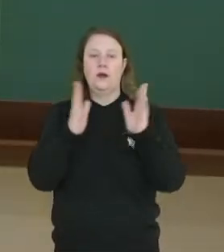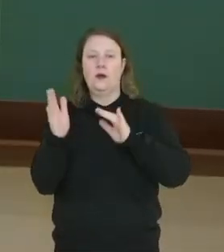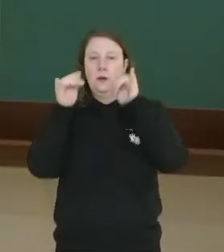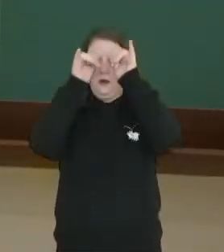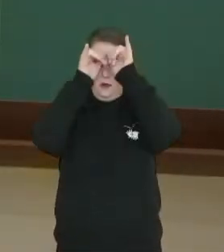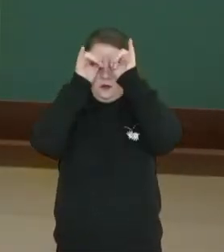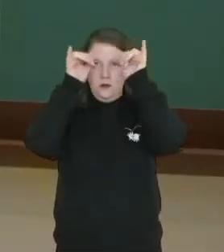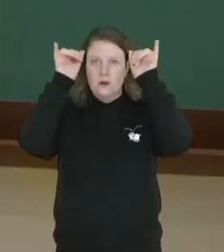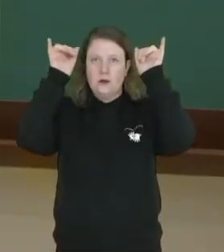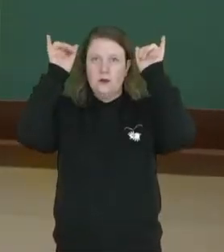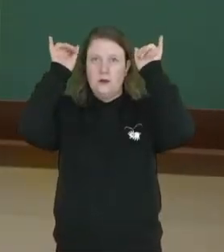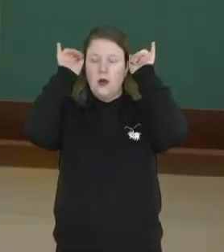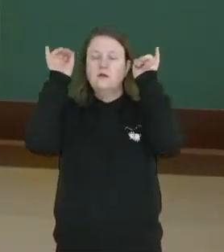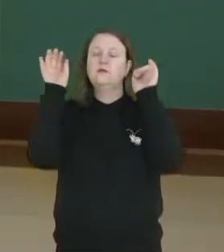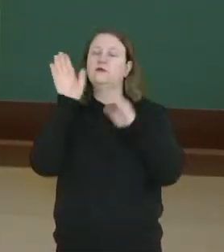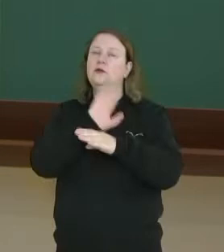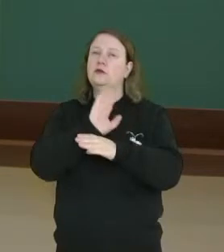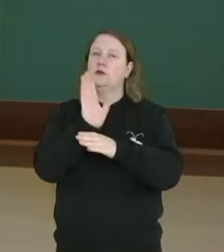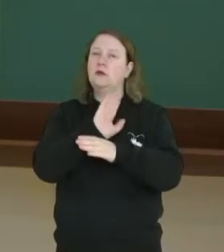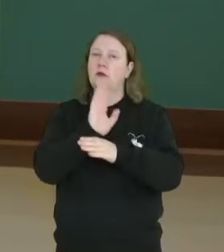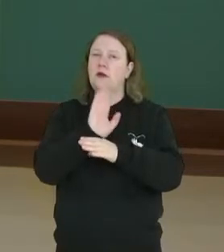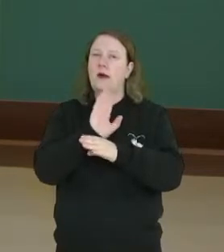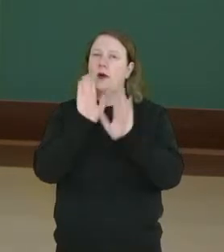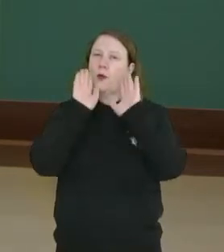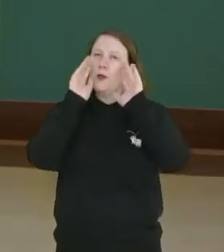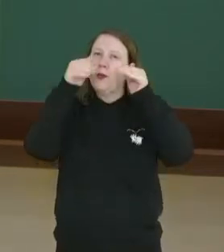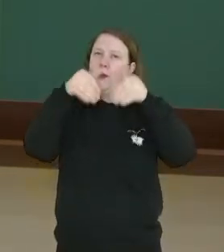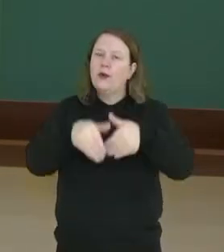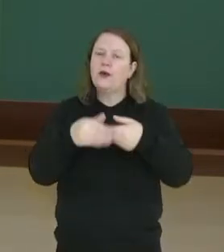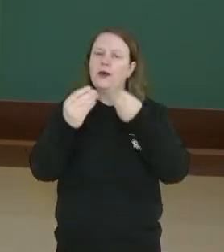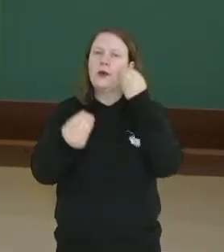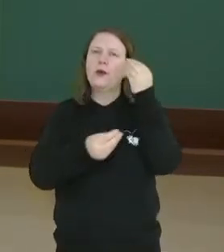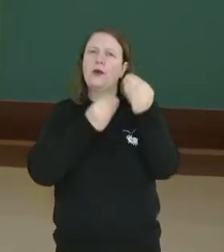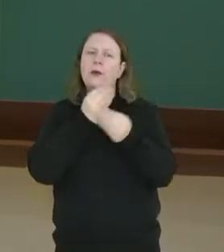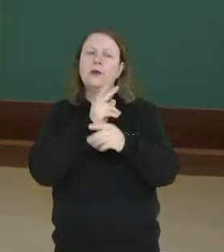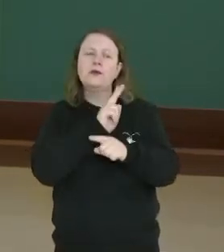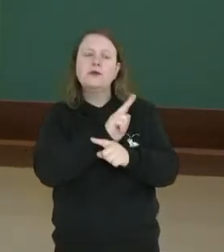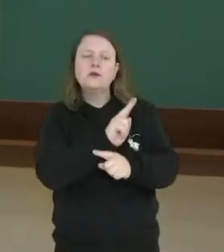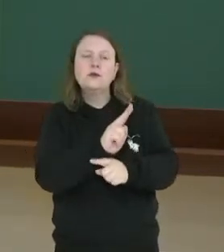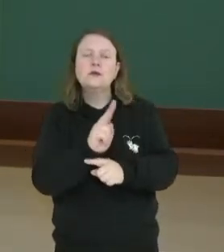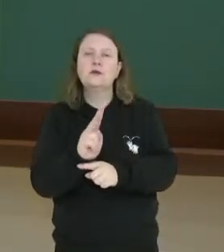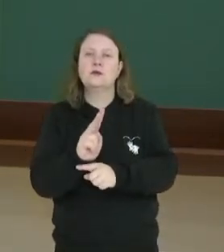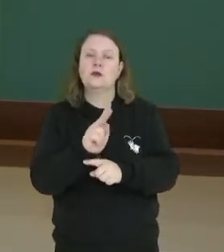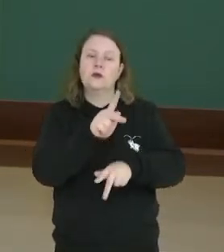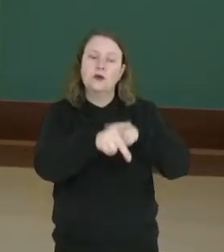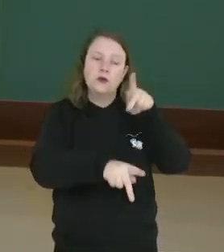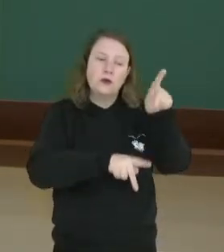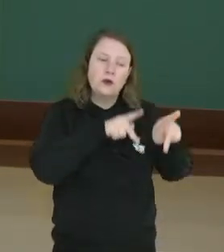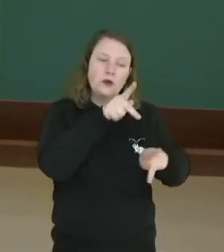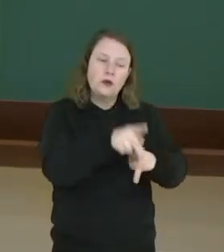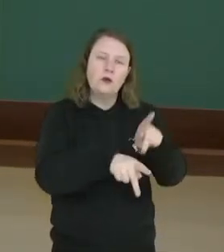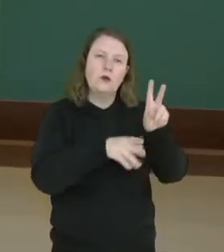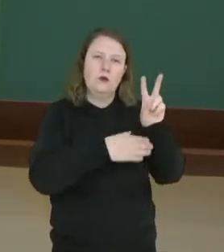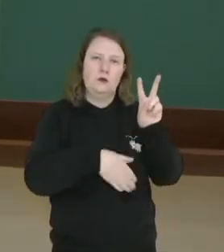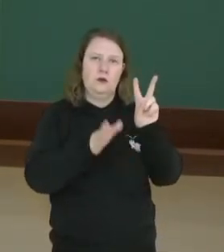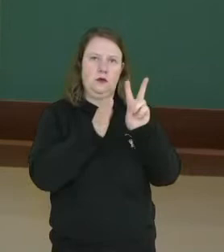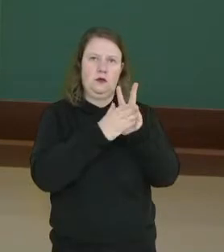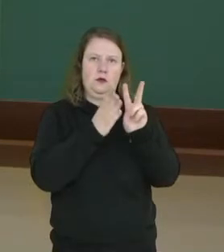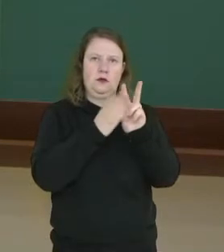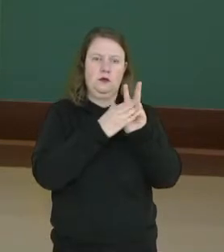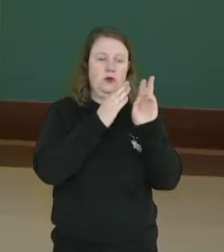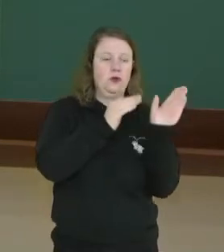ver nesse vídeo, mais em especial, como era o tratamento dado aos indígenas durante o